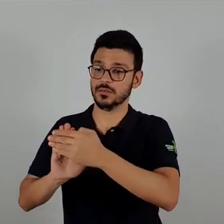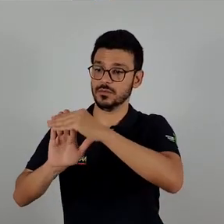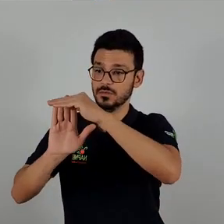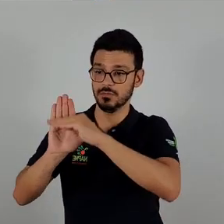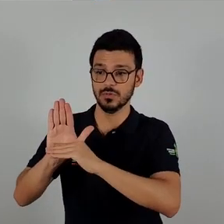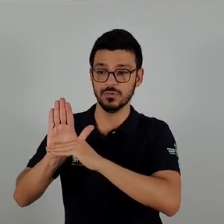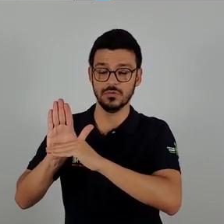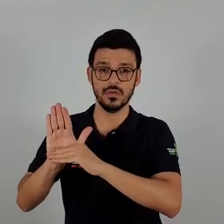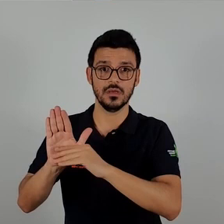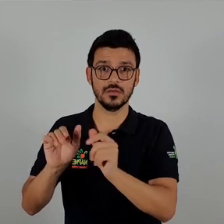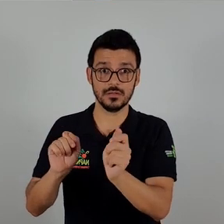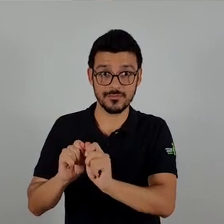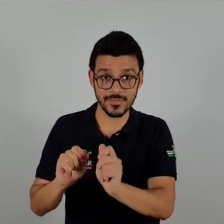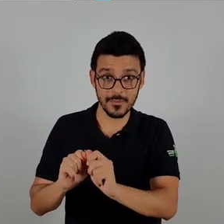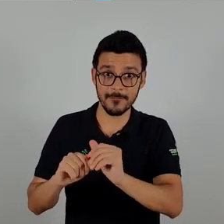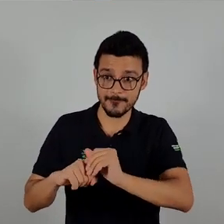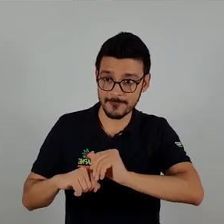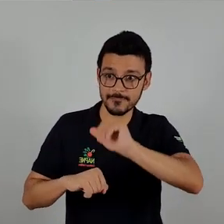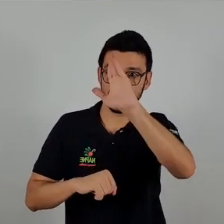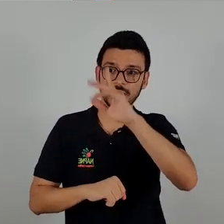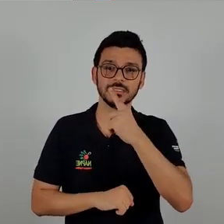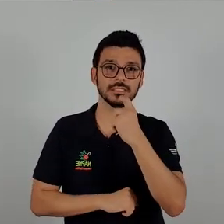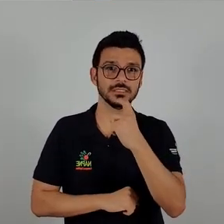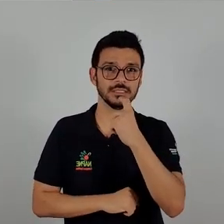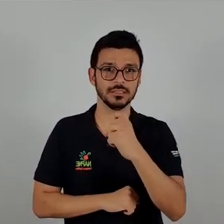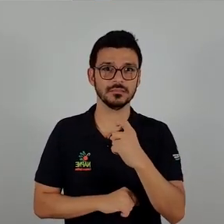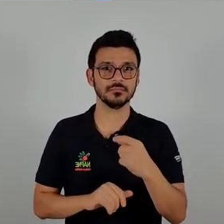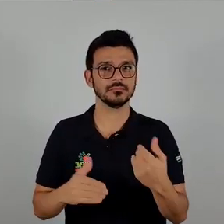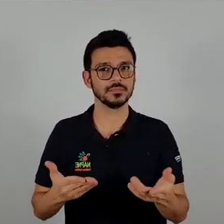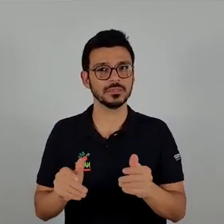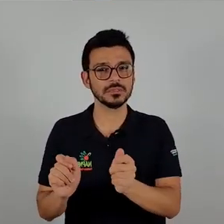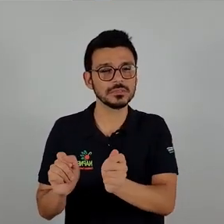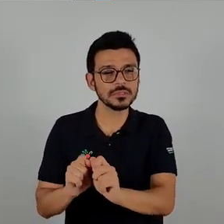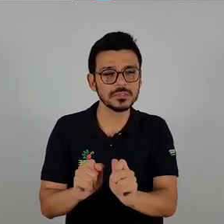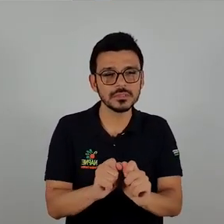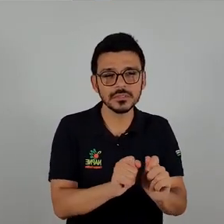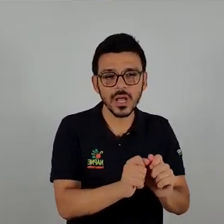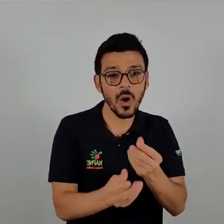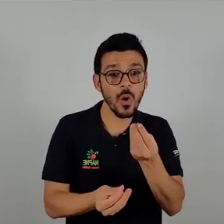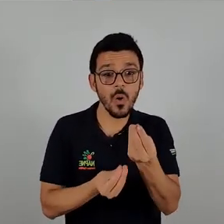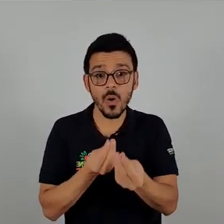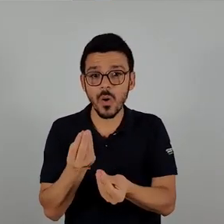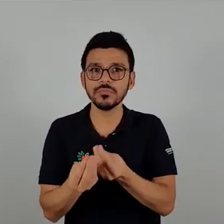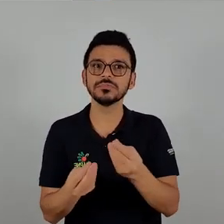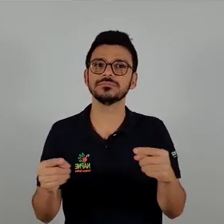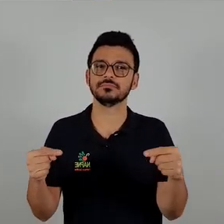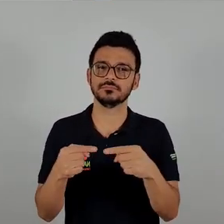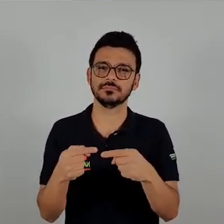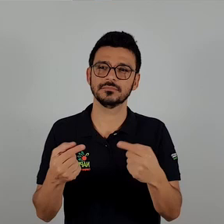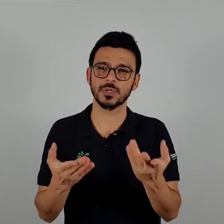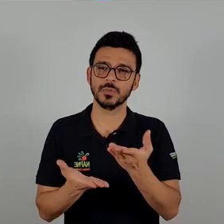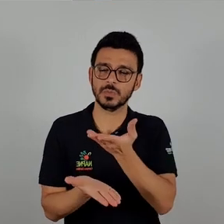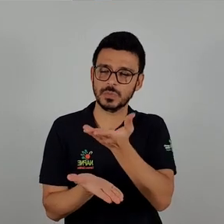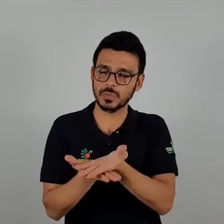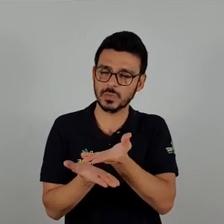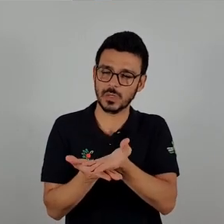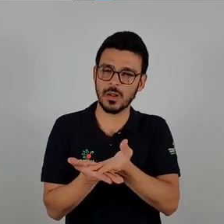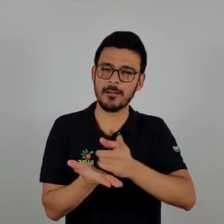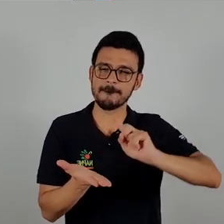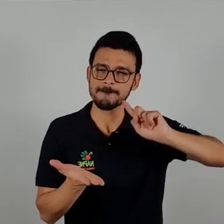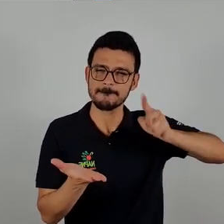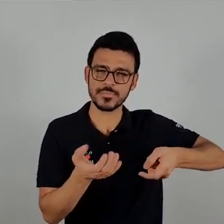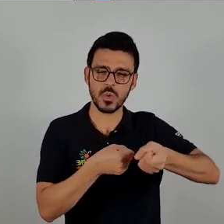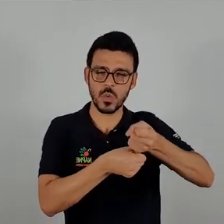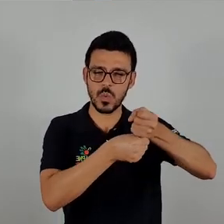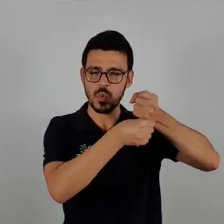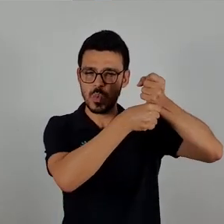diferentes formas de apresentação. Gotas, cápsulas, tintura. Na humana, agora a gente tem xaropes para facilitar para as crianças.